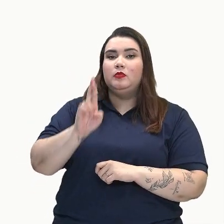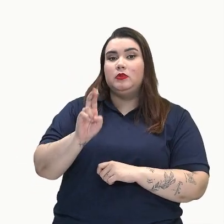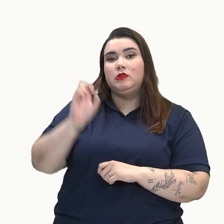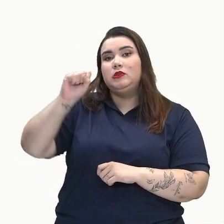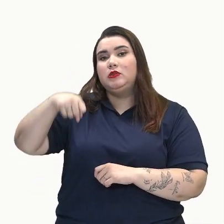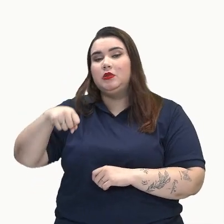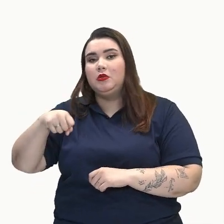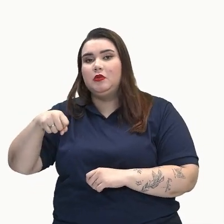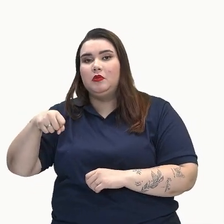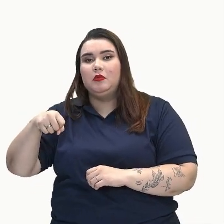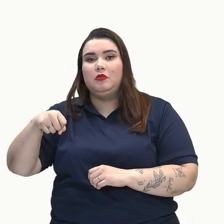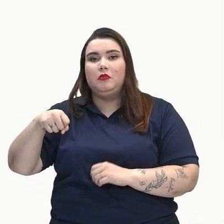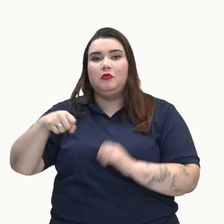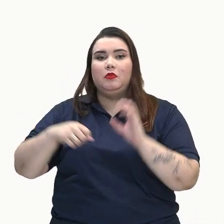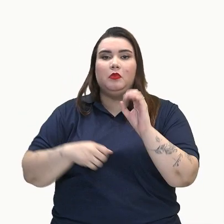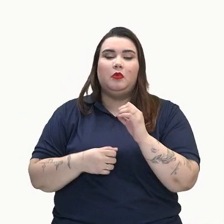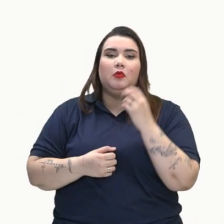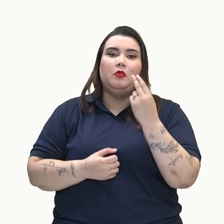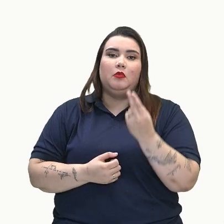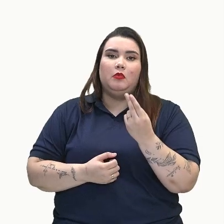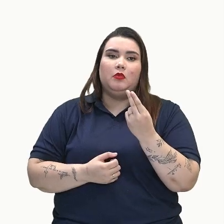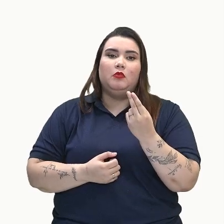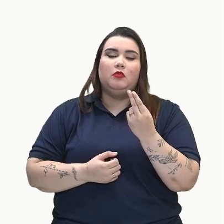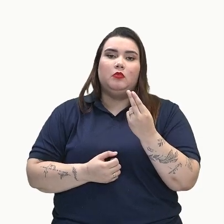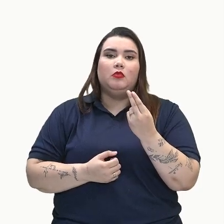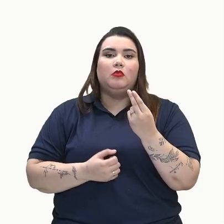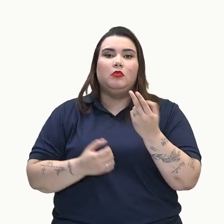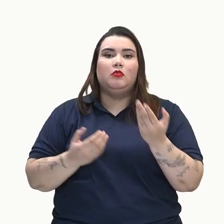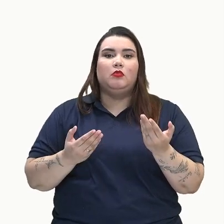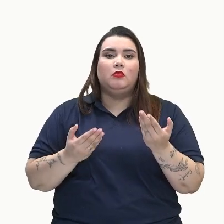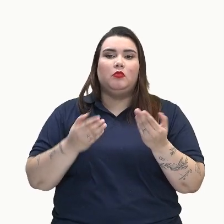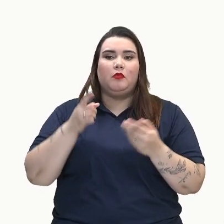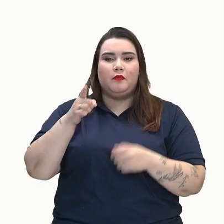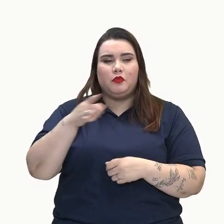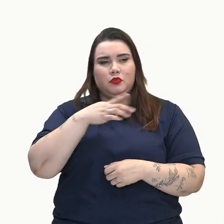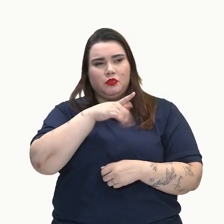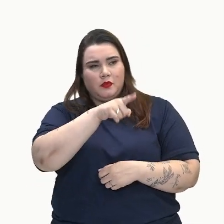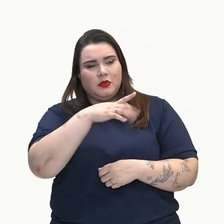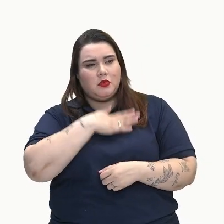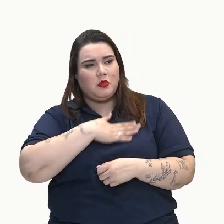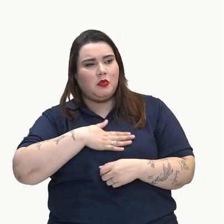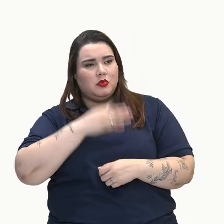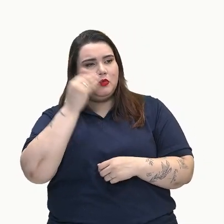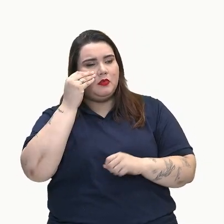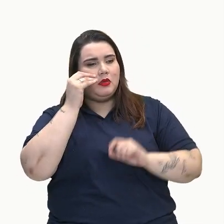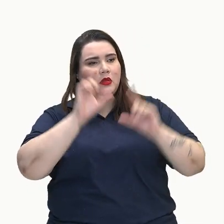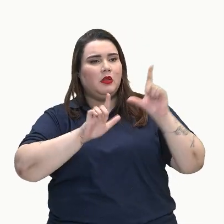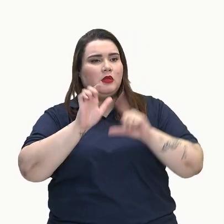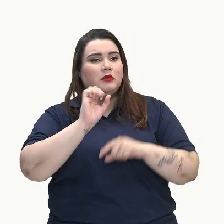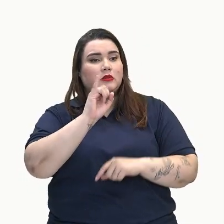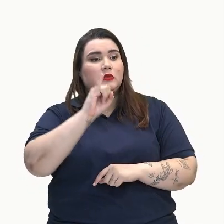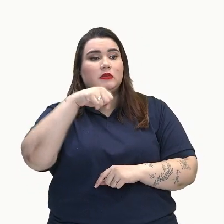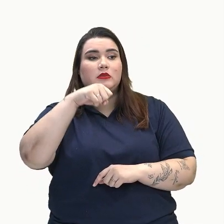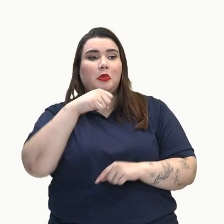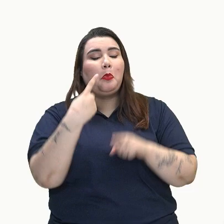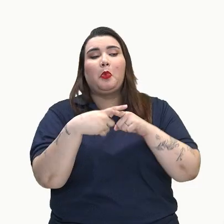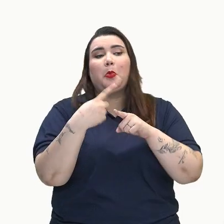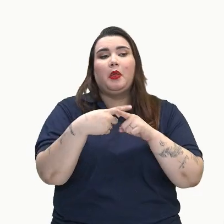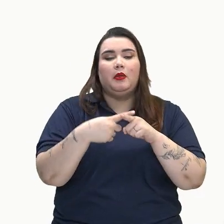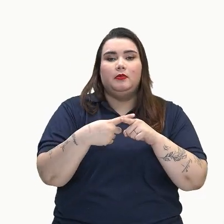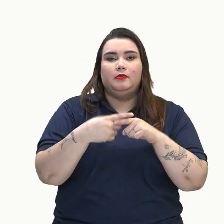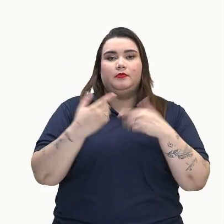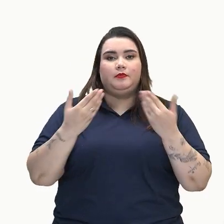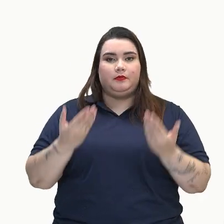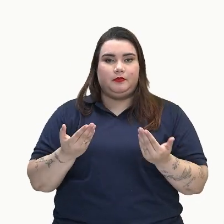resposta? Sim. Agora, ele poderia até mesclar, você gosta de assistir TV? Se sim, por quê? Né?